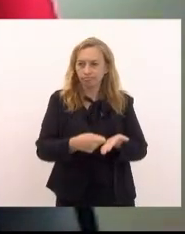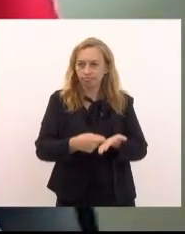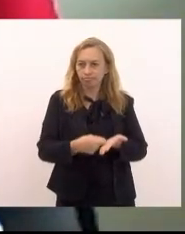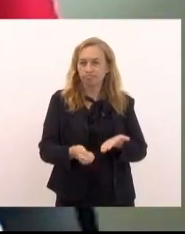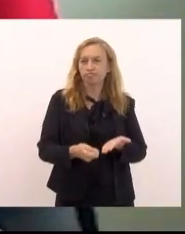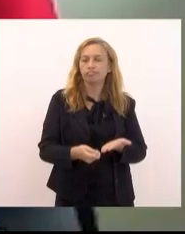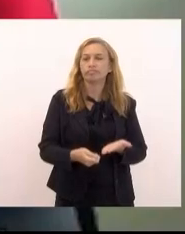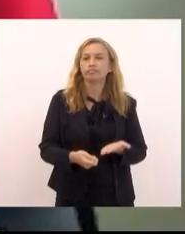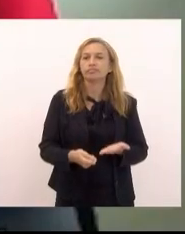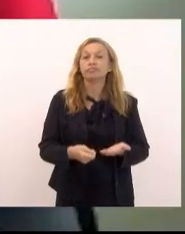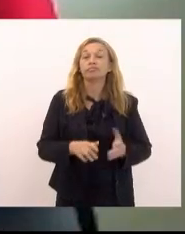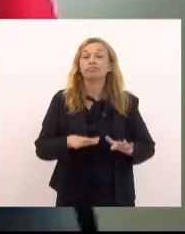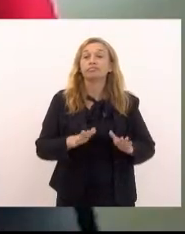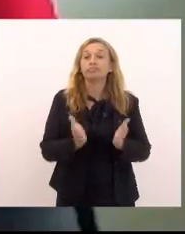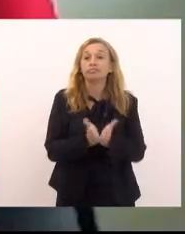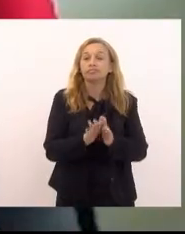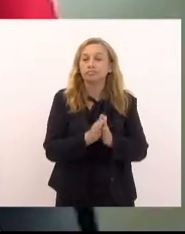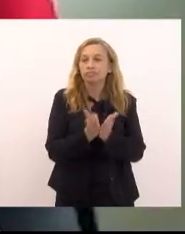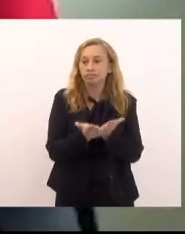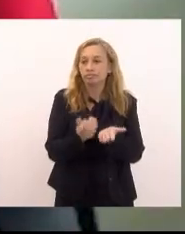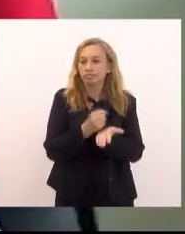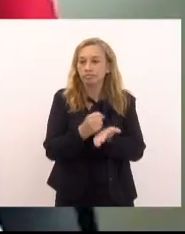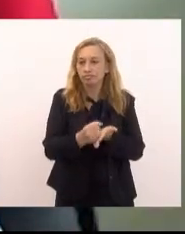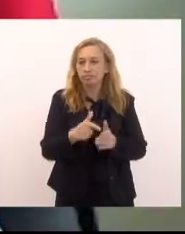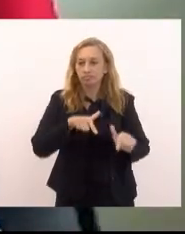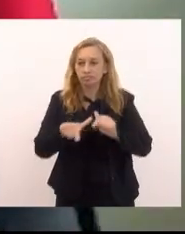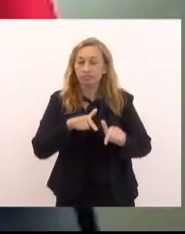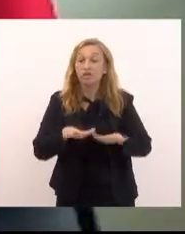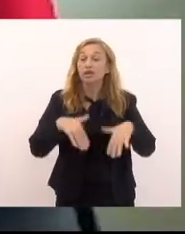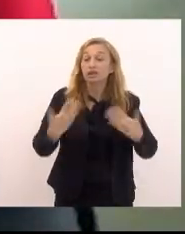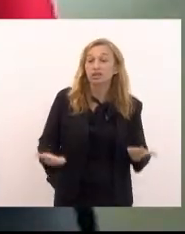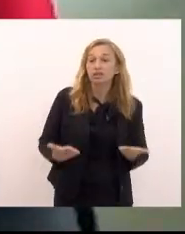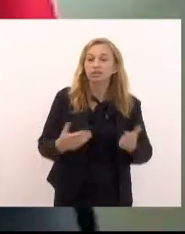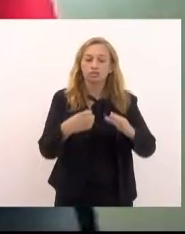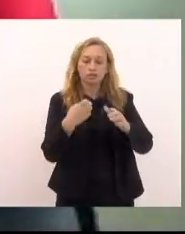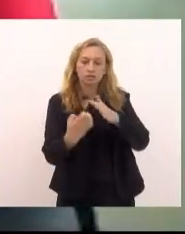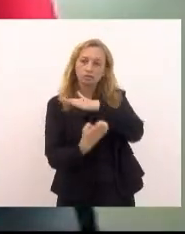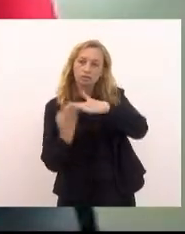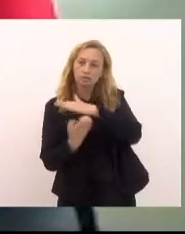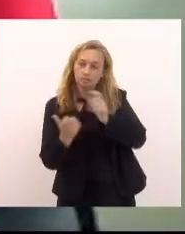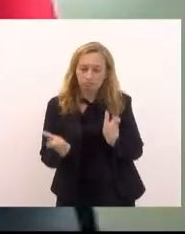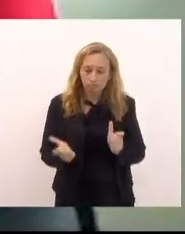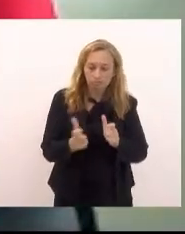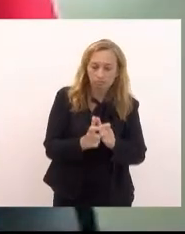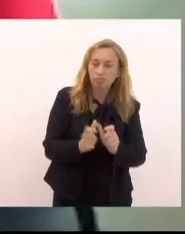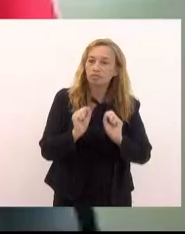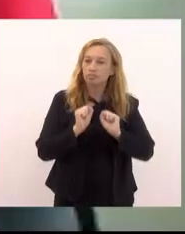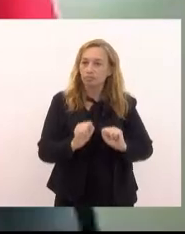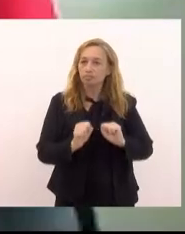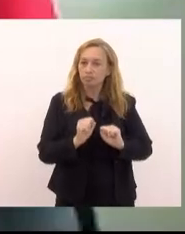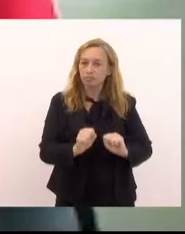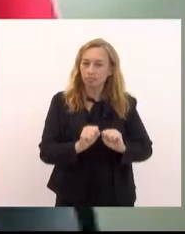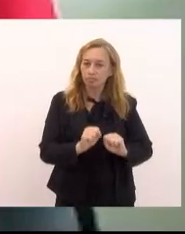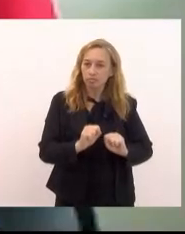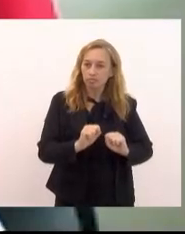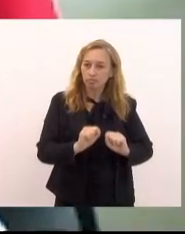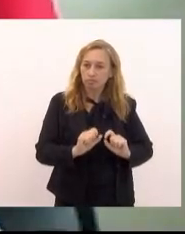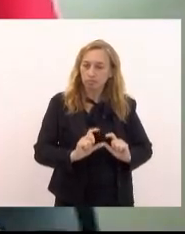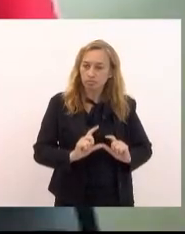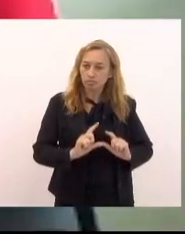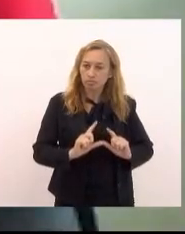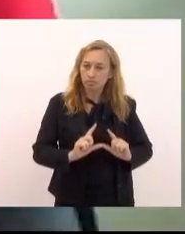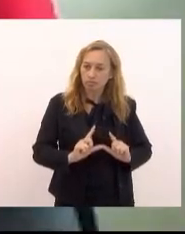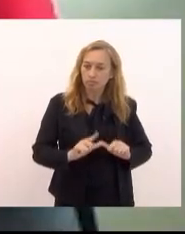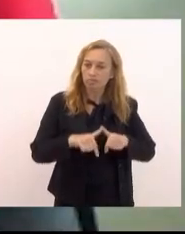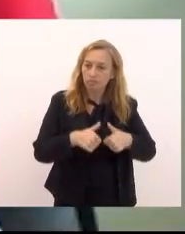Então, estabelecer que as microempresas que possam superar o teto estabelecido para o recebimento